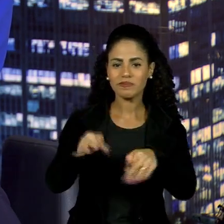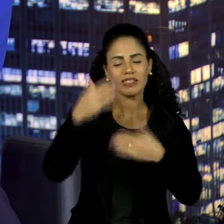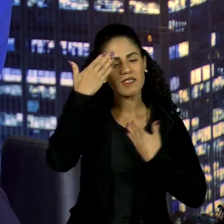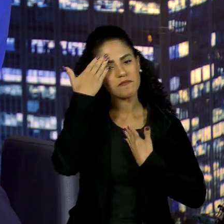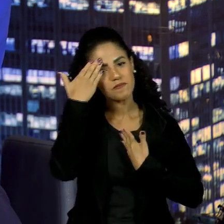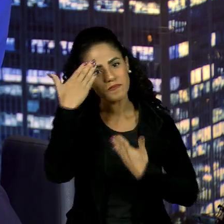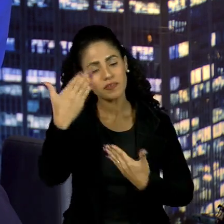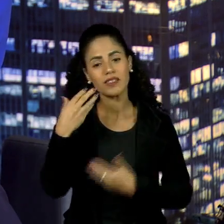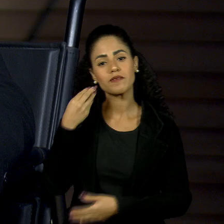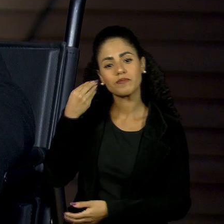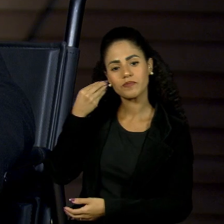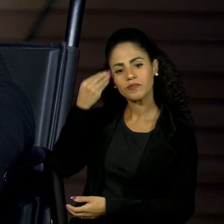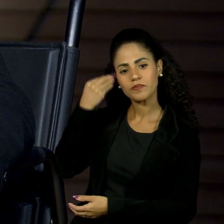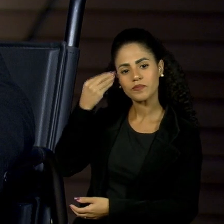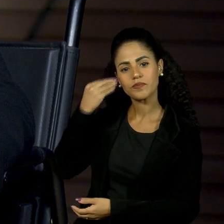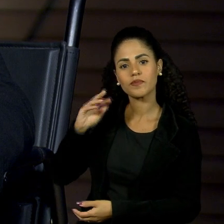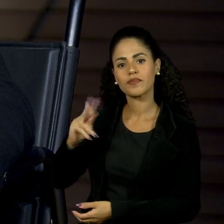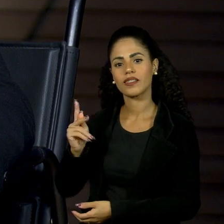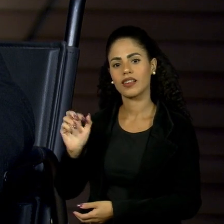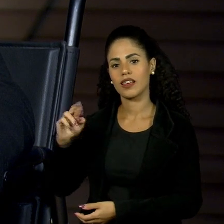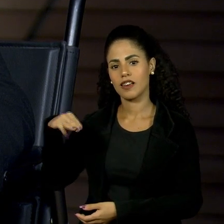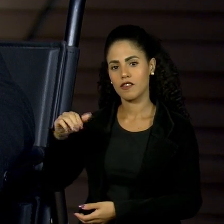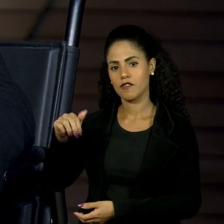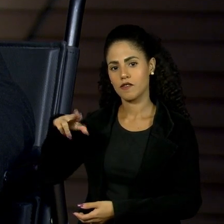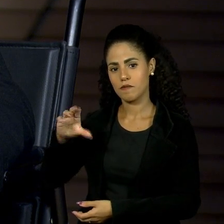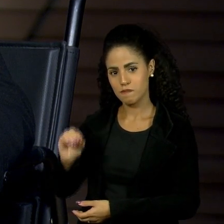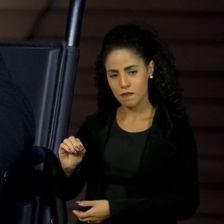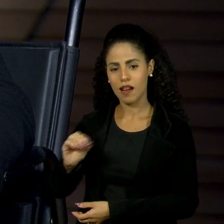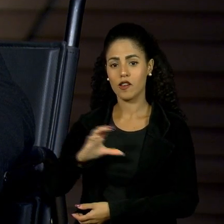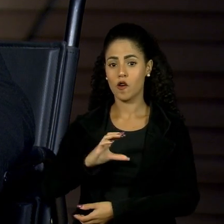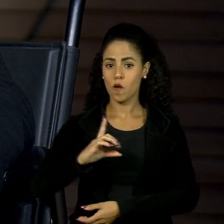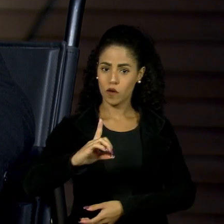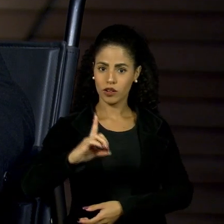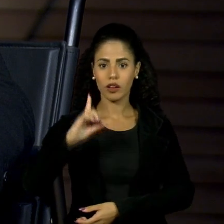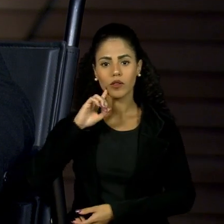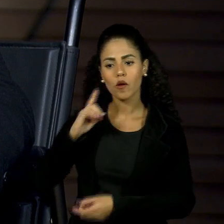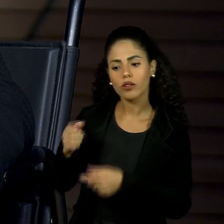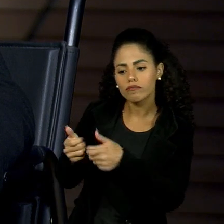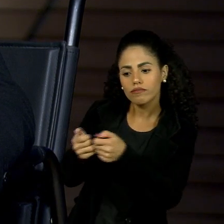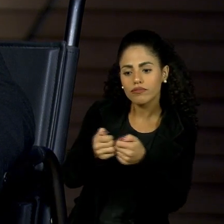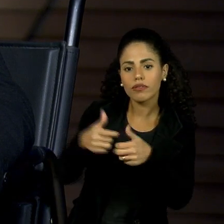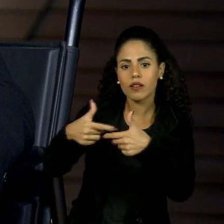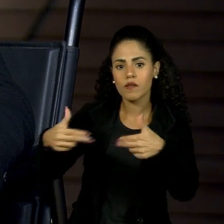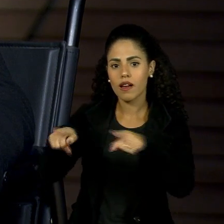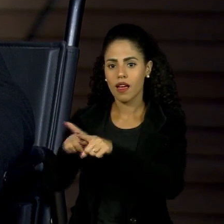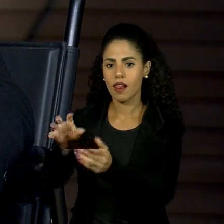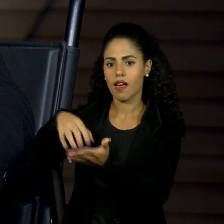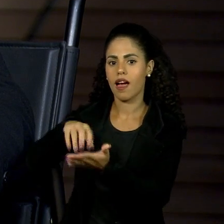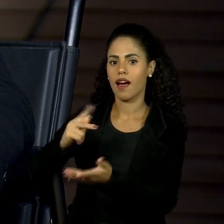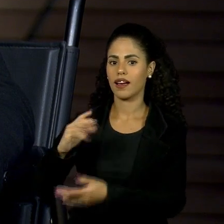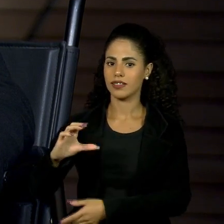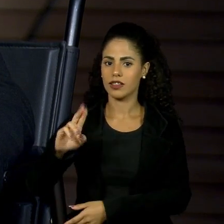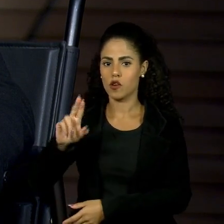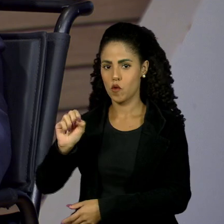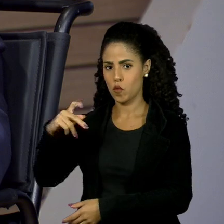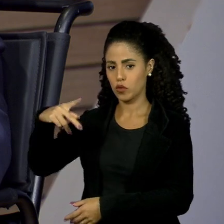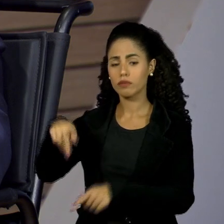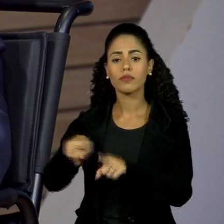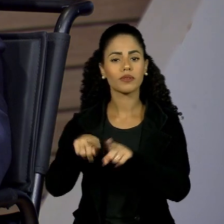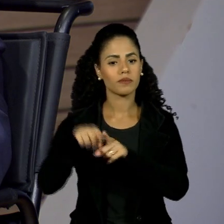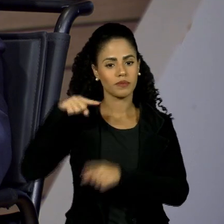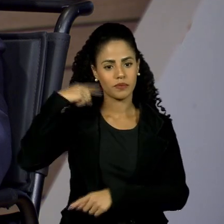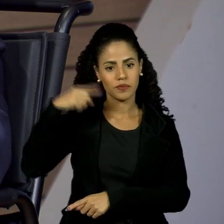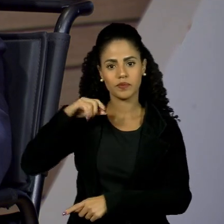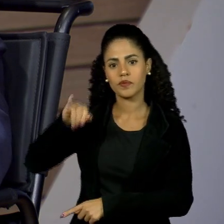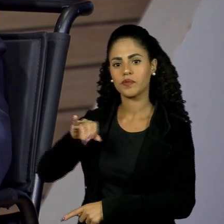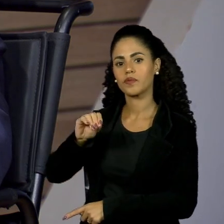muitíssimo o psiquiatra Hermano Tavares, que é coordenador do Ambulatório do Jogo Patológico do Hospital das Clínicas da USP, e também o advogado